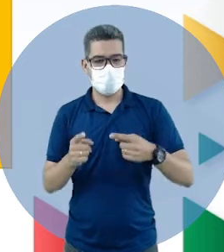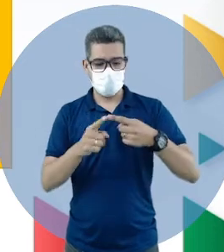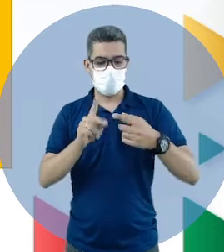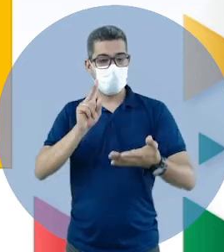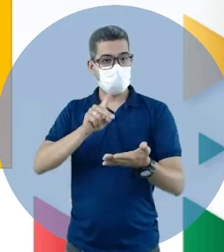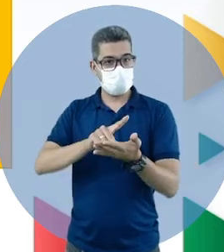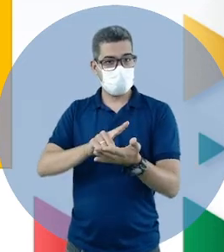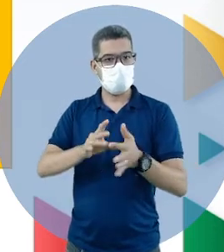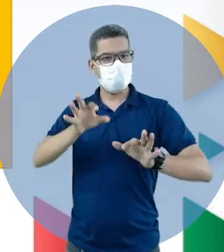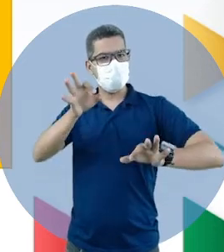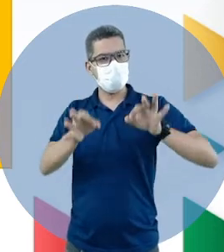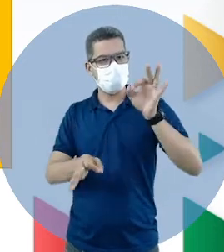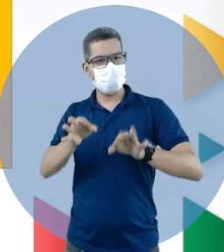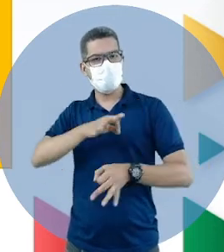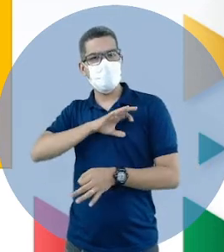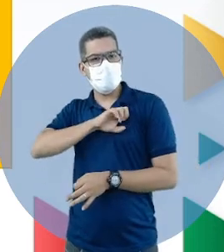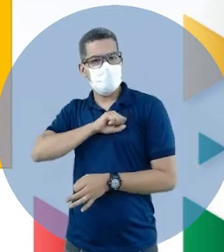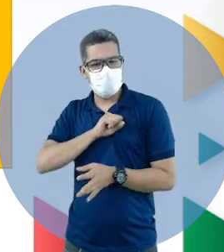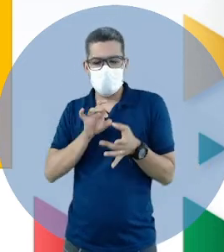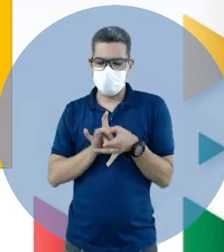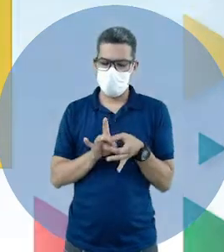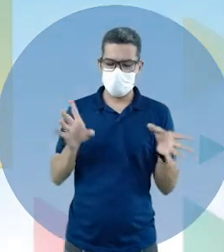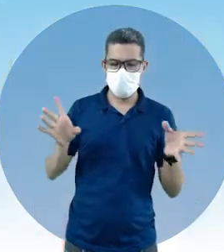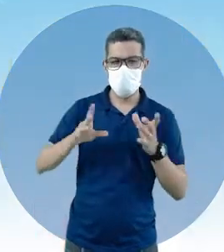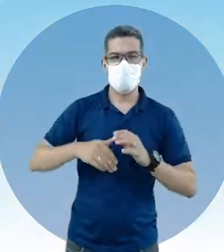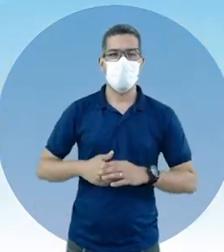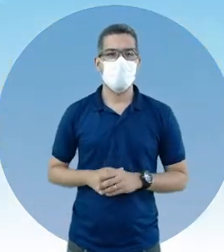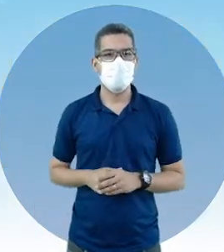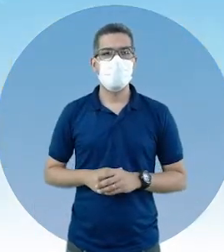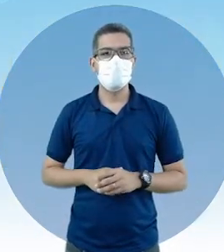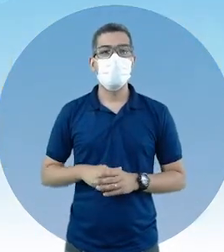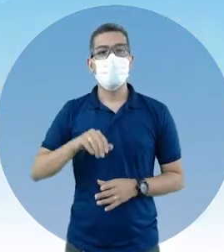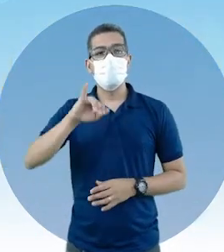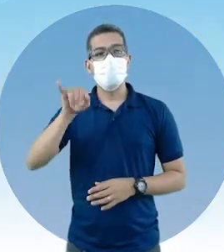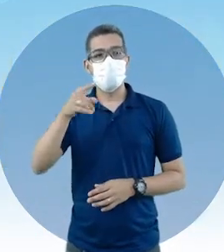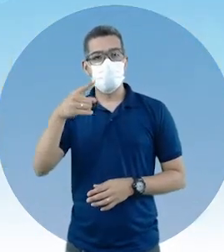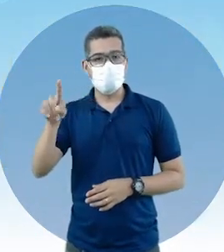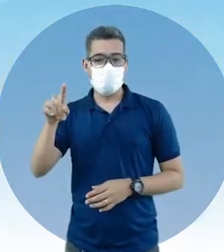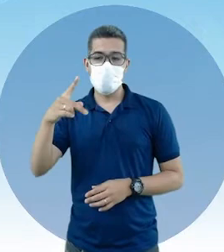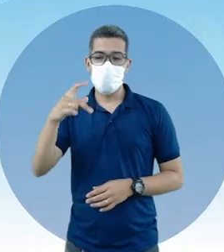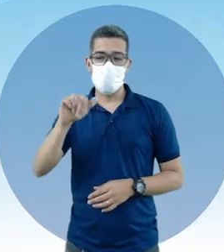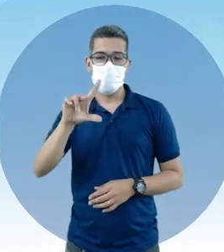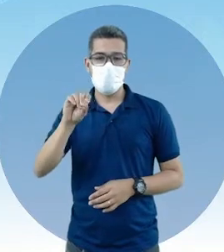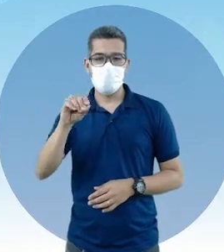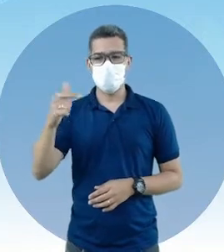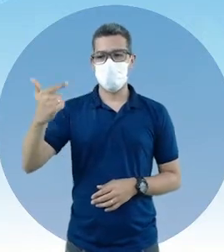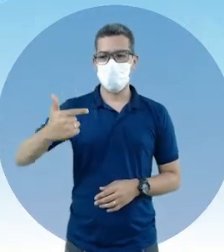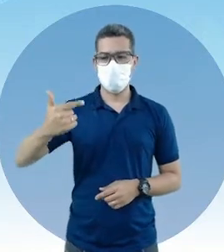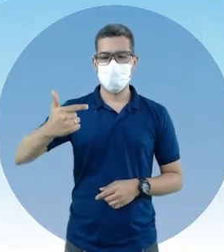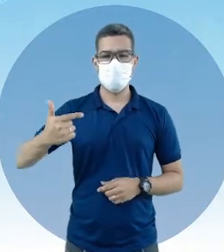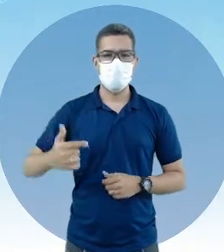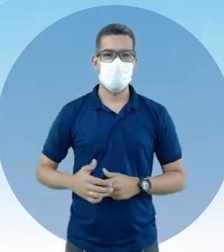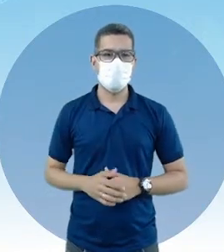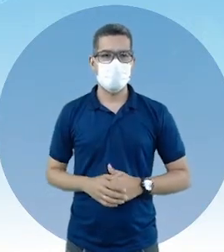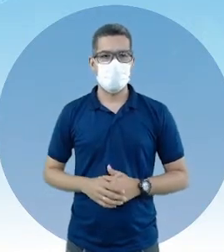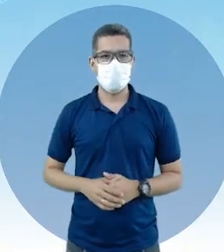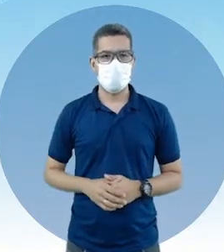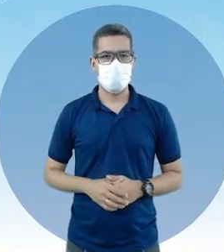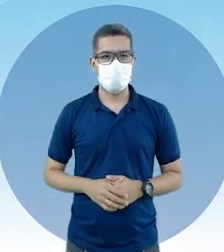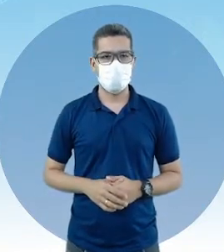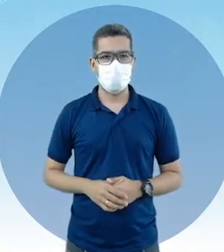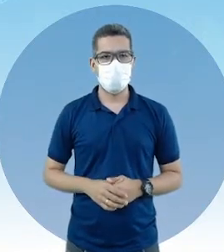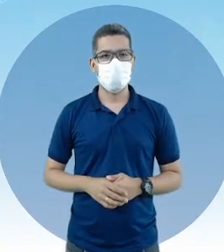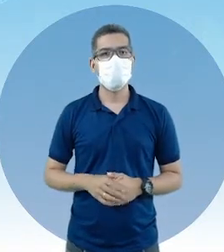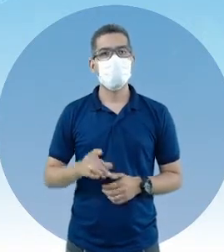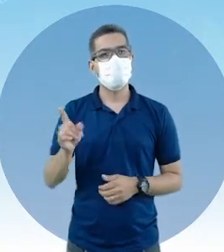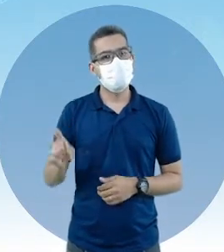verdade, justiça, amor e liberdade. João Paulo II. É isso aí, João Paulo II, chamado